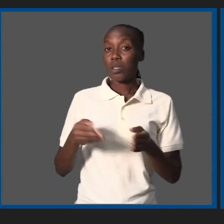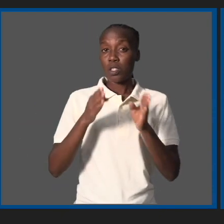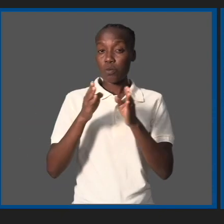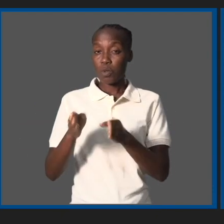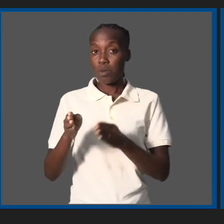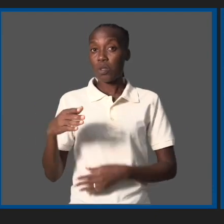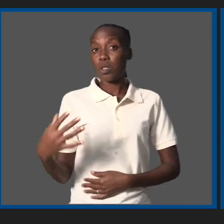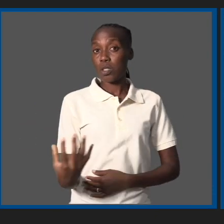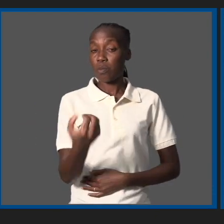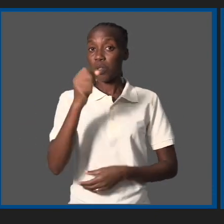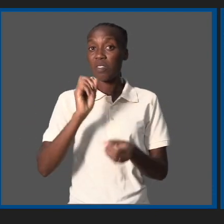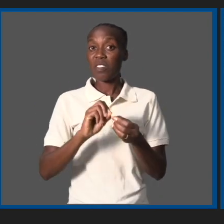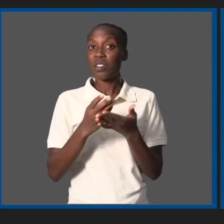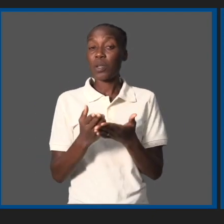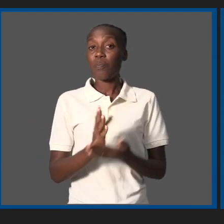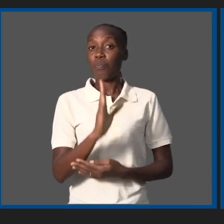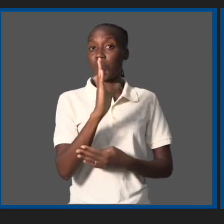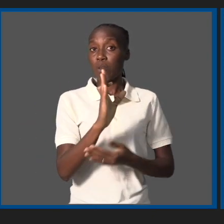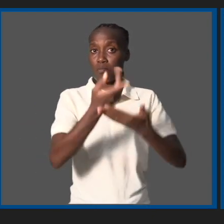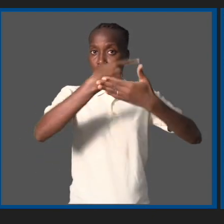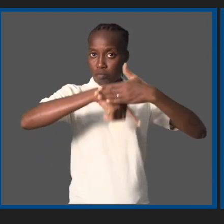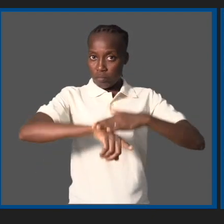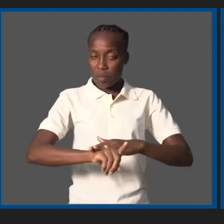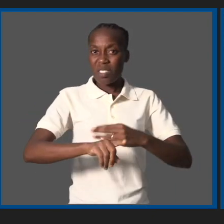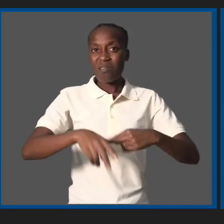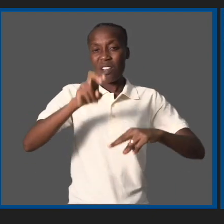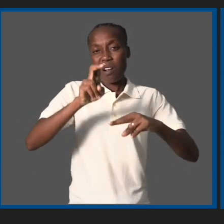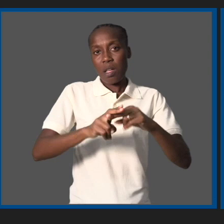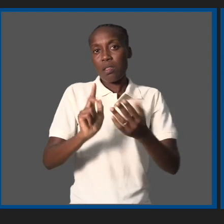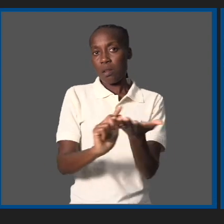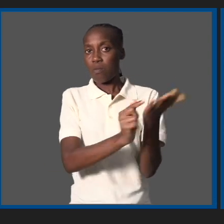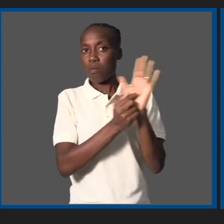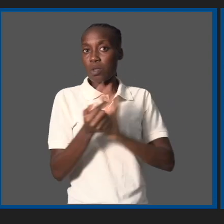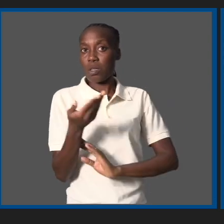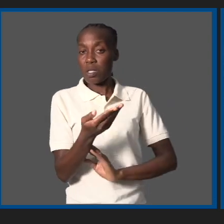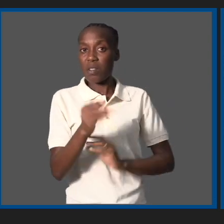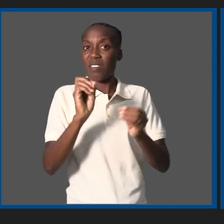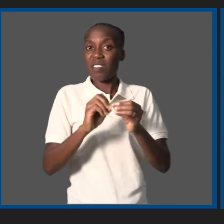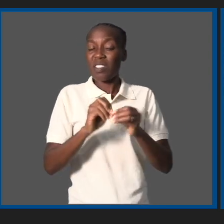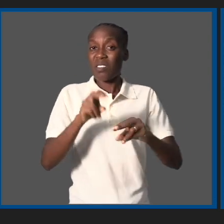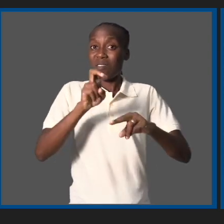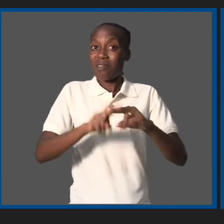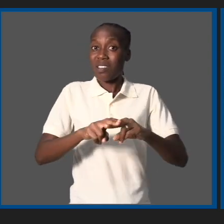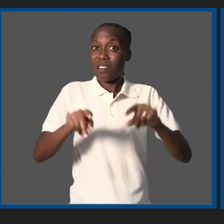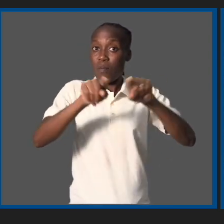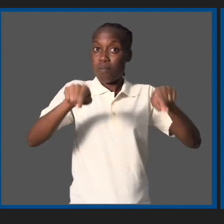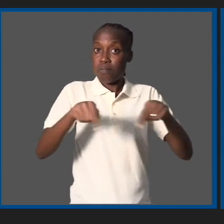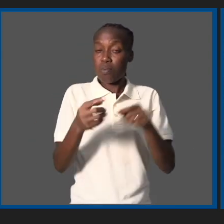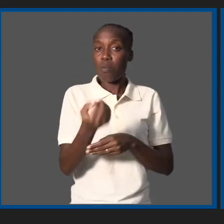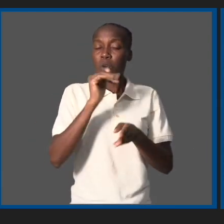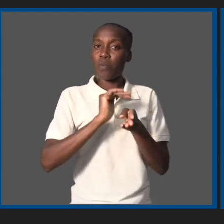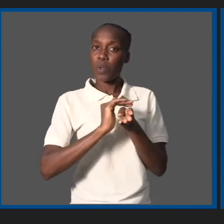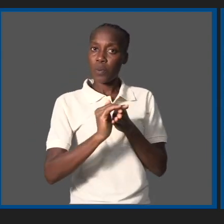Estas pessoas podem, no sanitário, adaptarmos uma cadeira deste gênero e fazer com que a cadeira faça parte